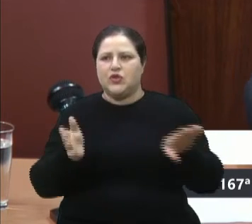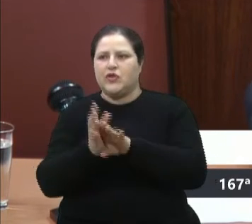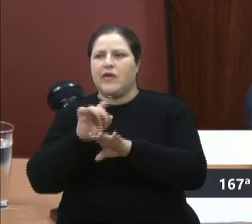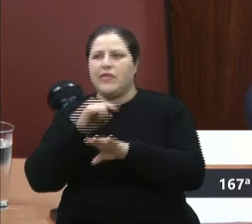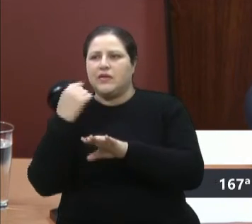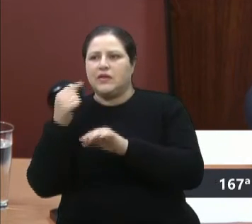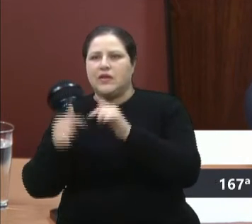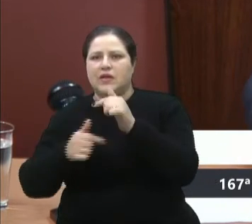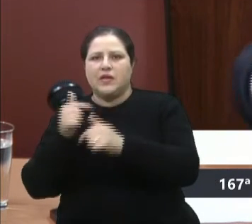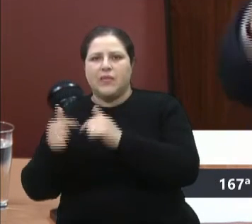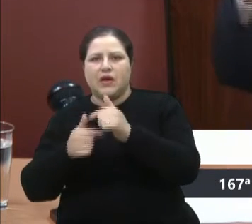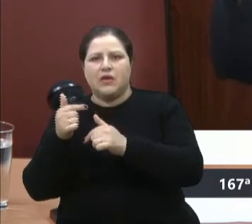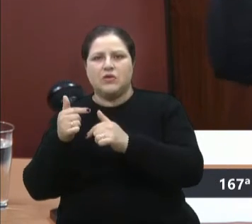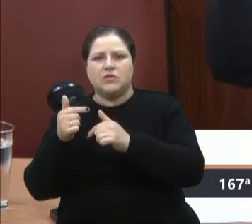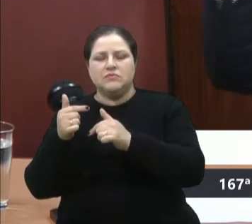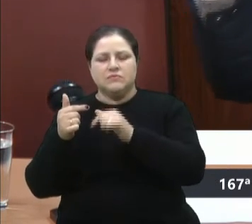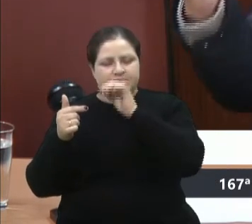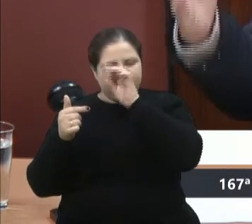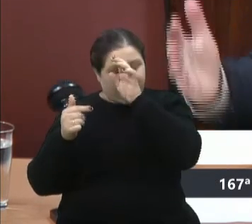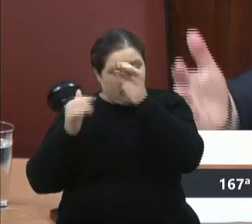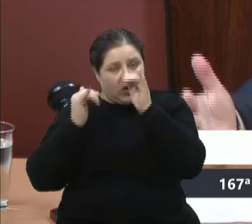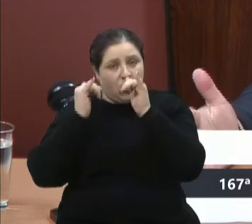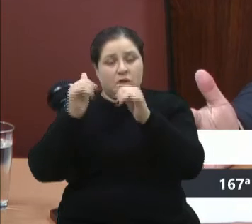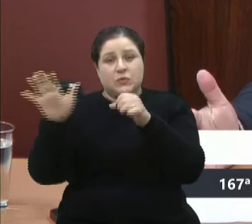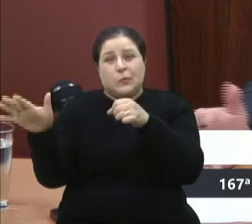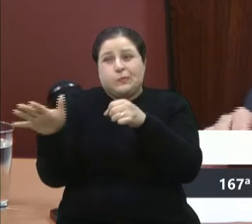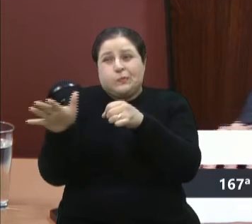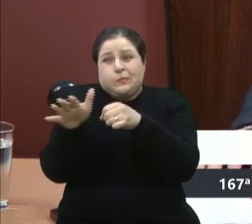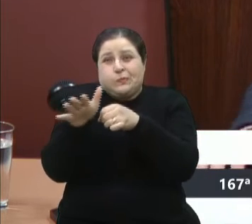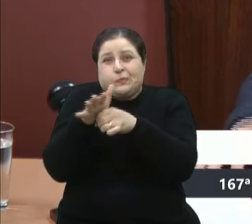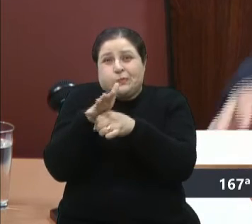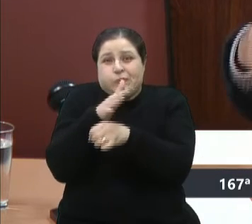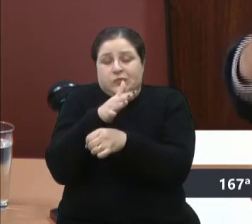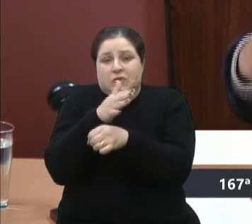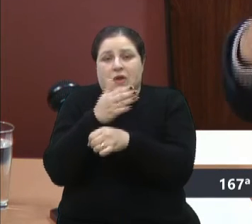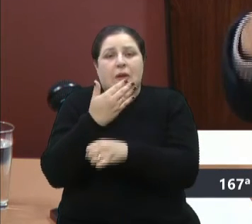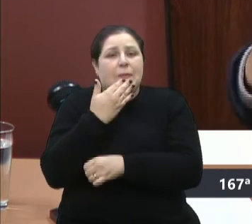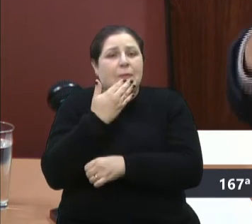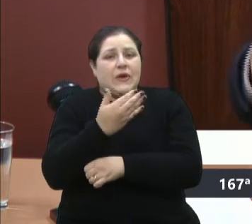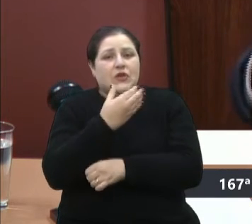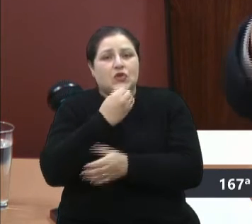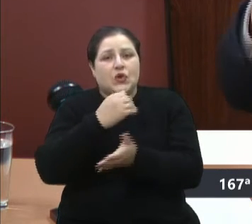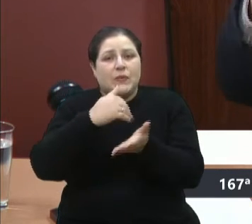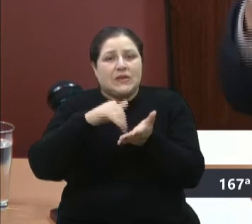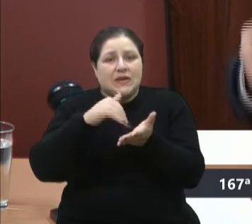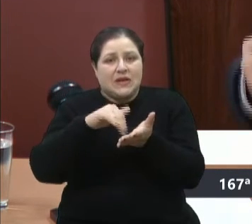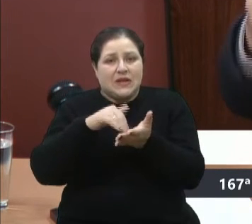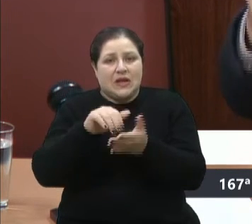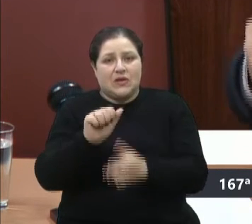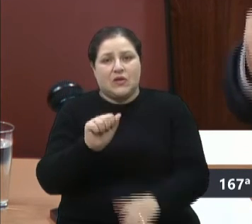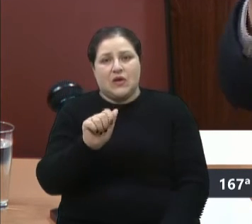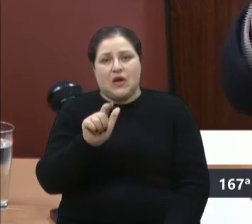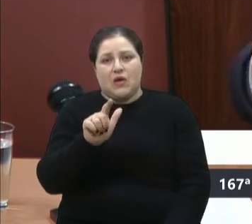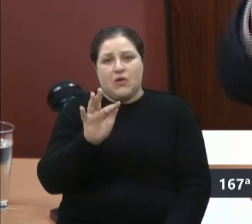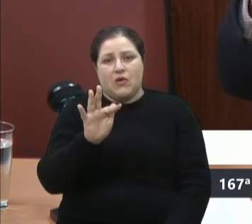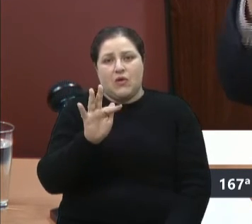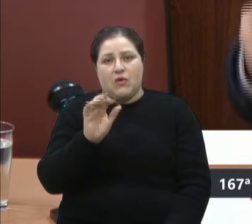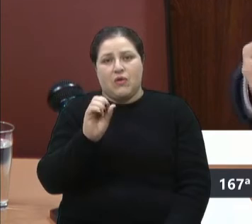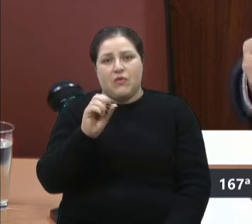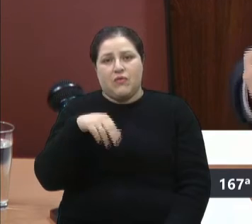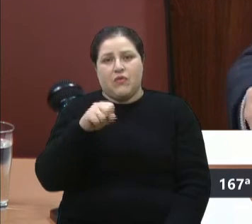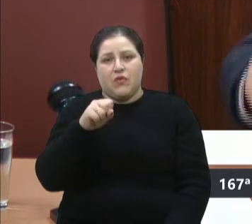secretário Alfonso, né, a sua gerência técnica, que quando tome essas decisões que envolvem mudança